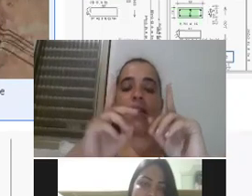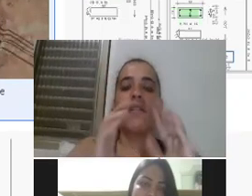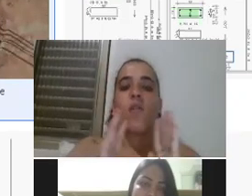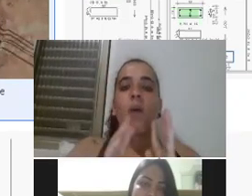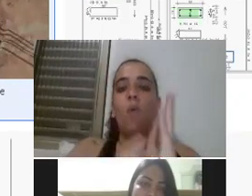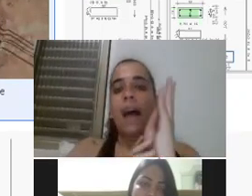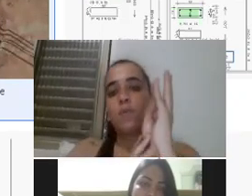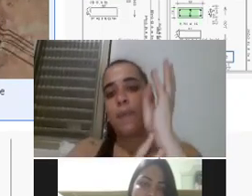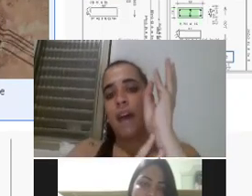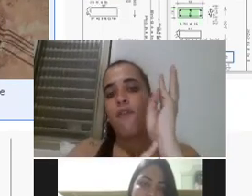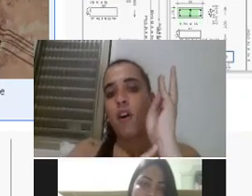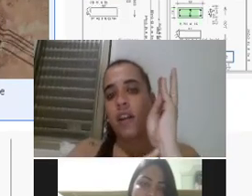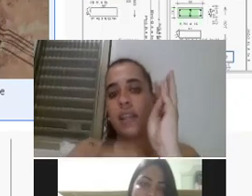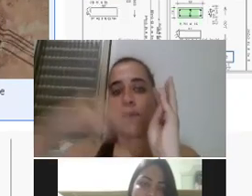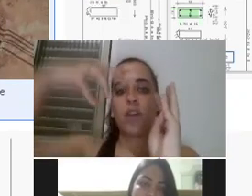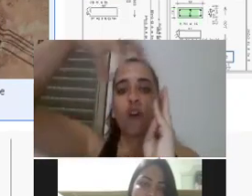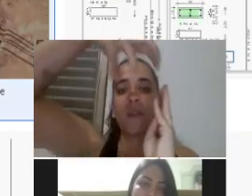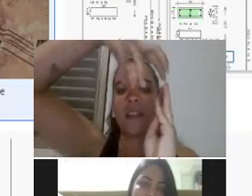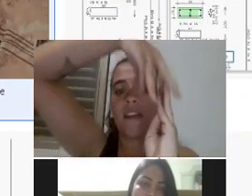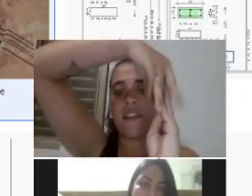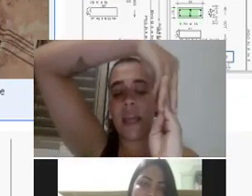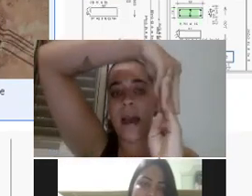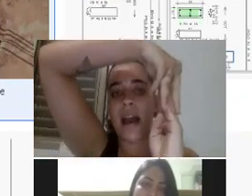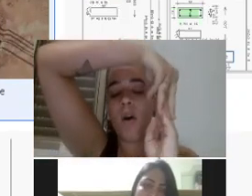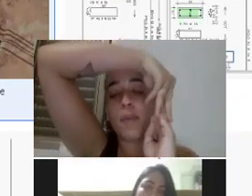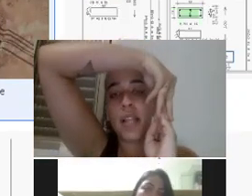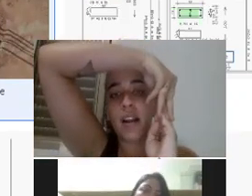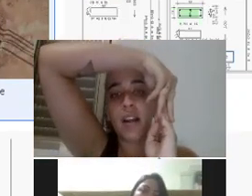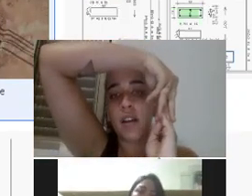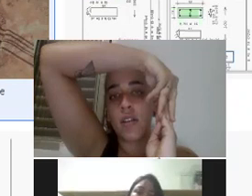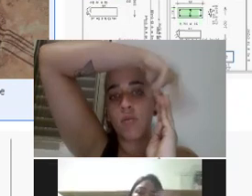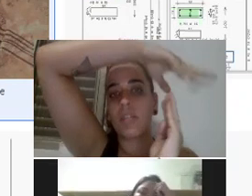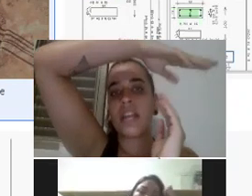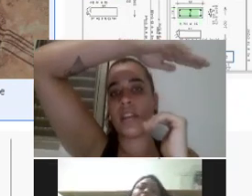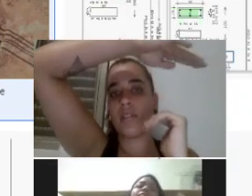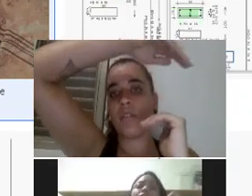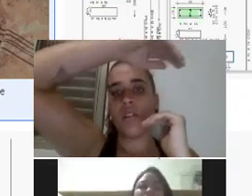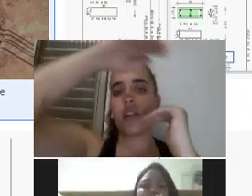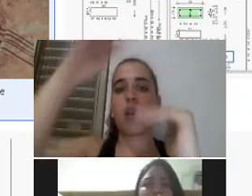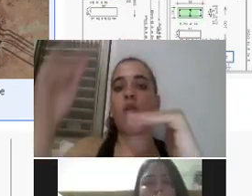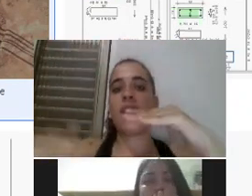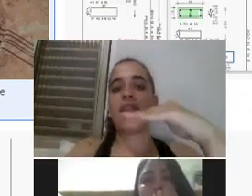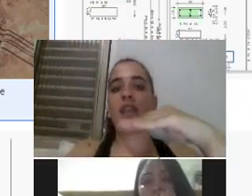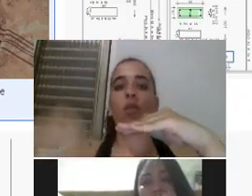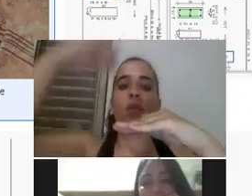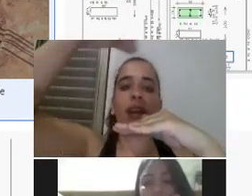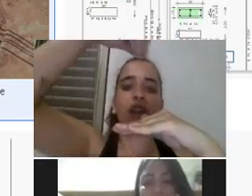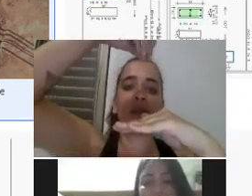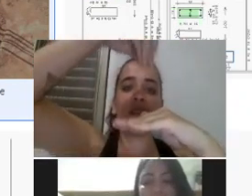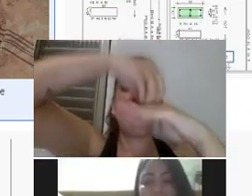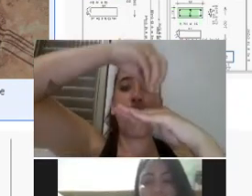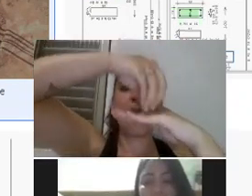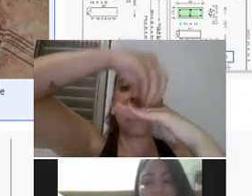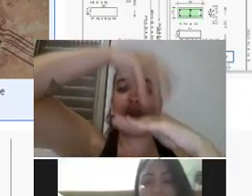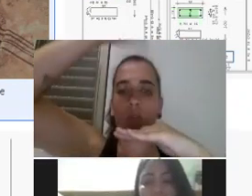deixar o aço para fora, depois como que você vai vir amarrar o pilar? Não tem jeito. Se você concretar só o concreto,